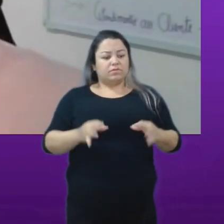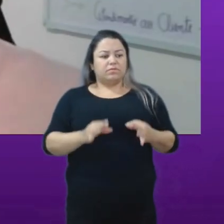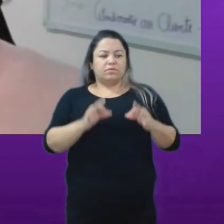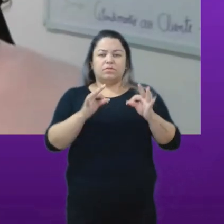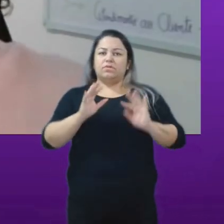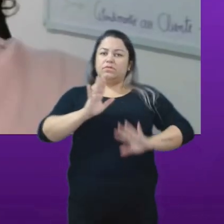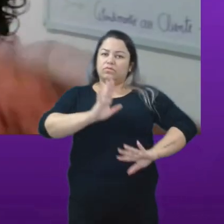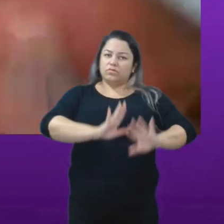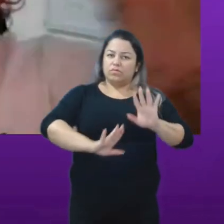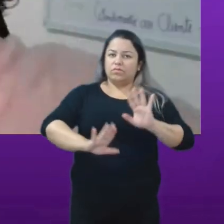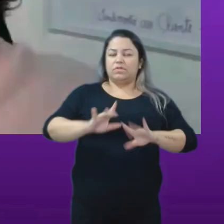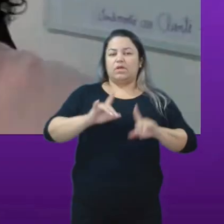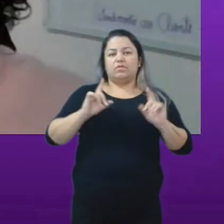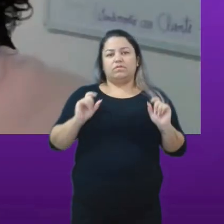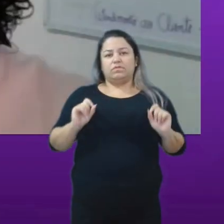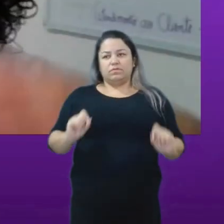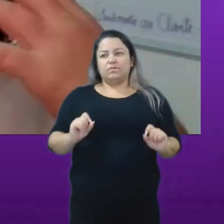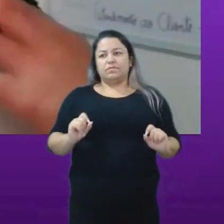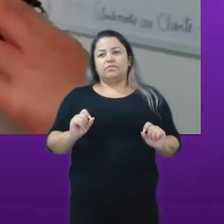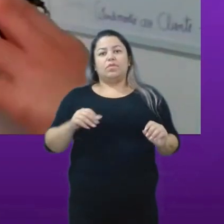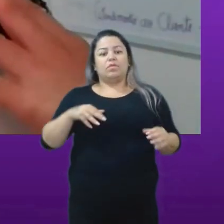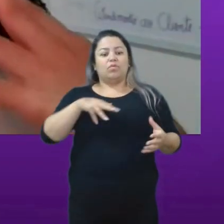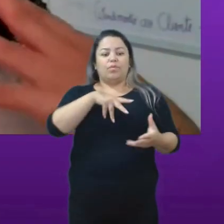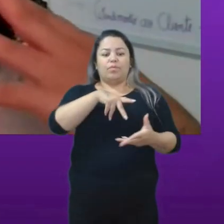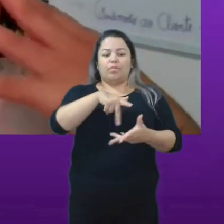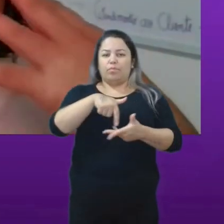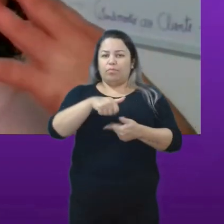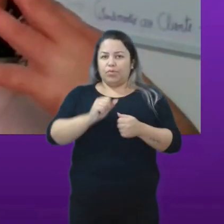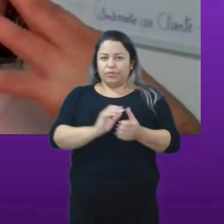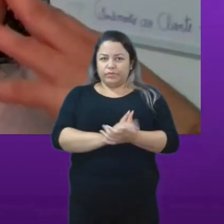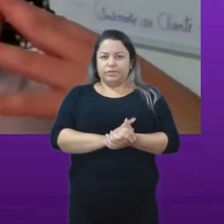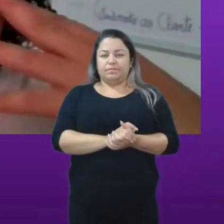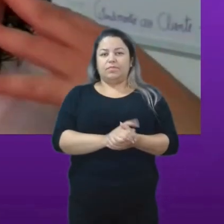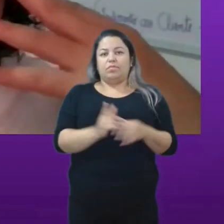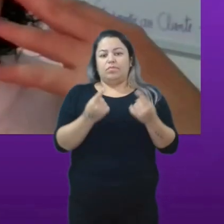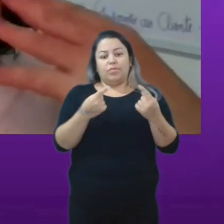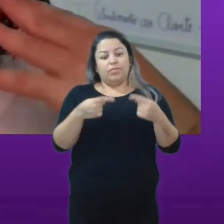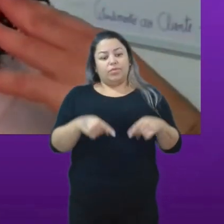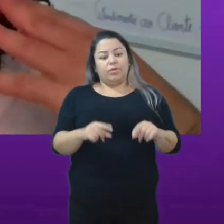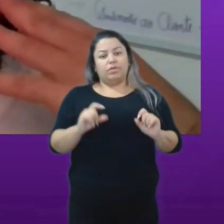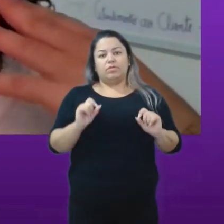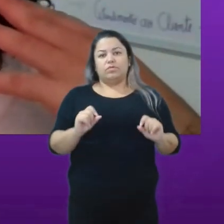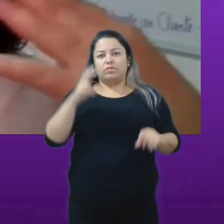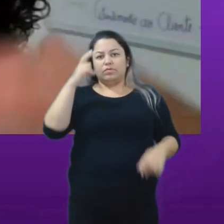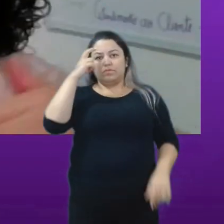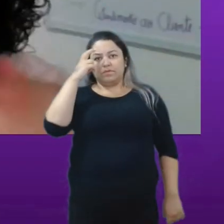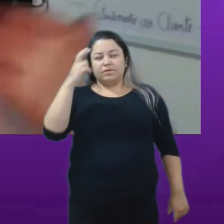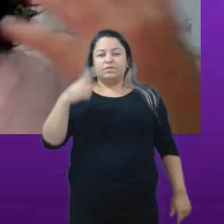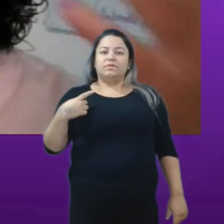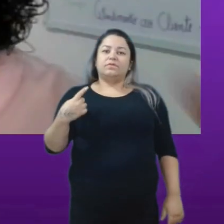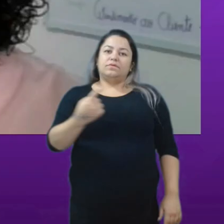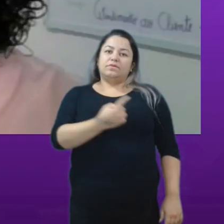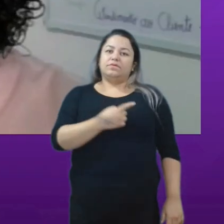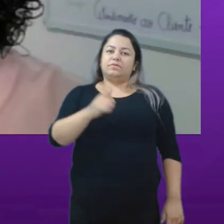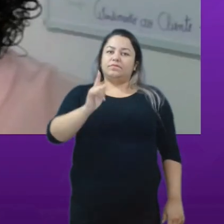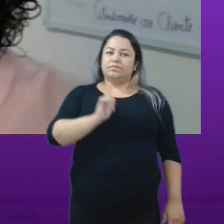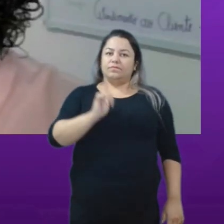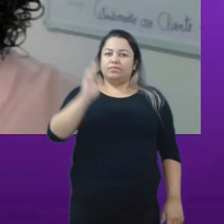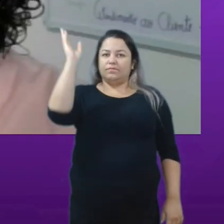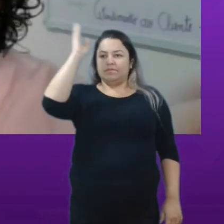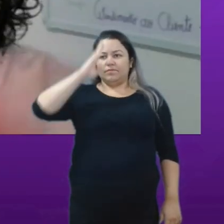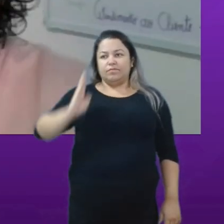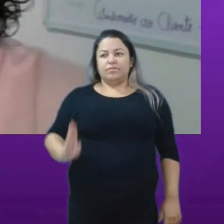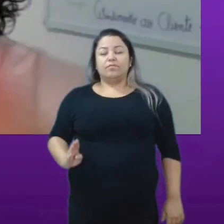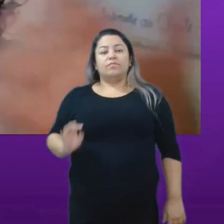cuidado com o universo político, cultural que a gente tem no Brasil e como as mulheres se inserem